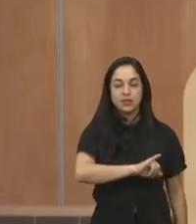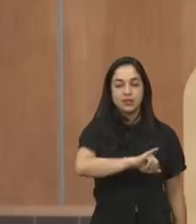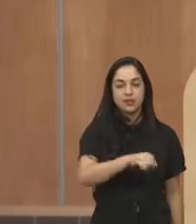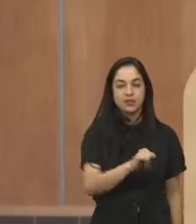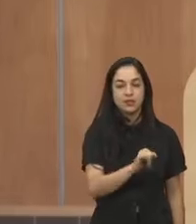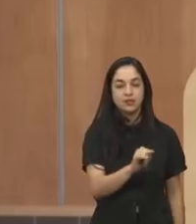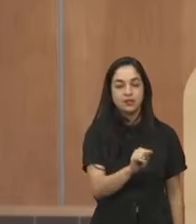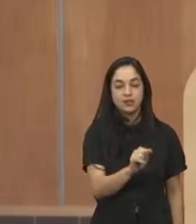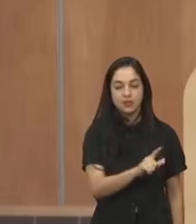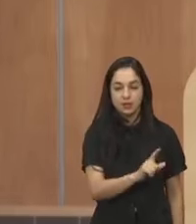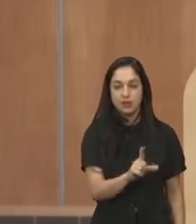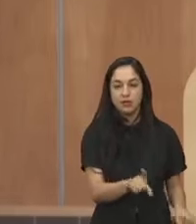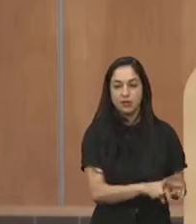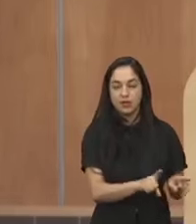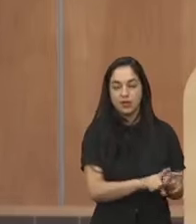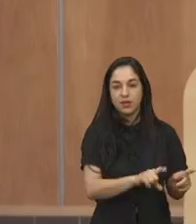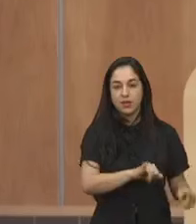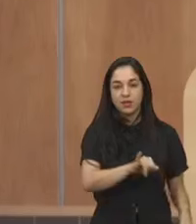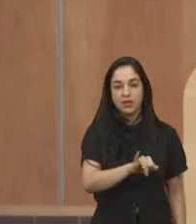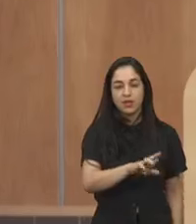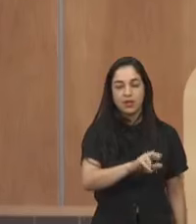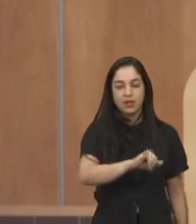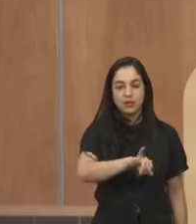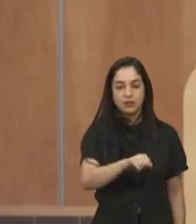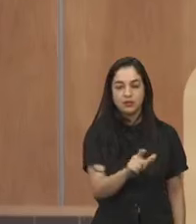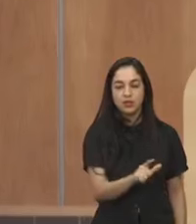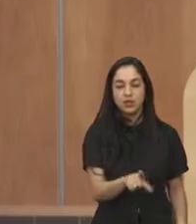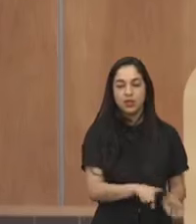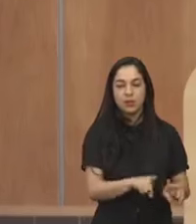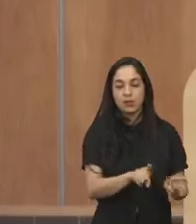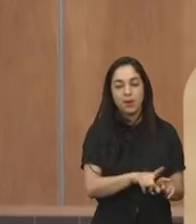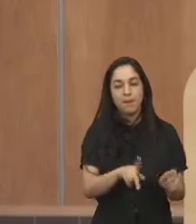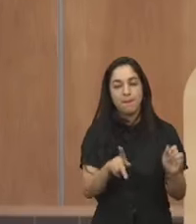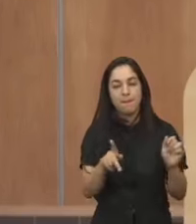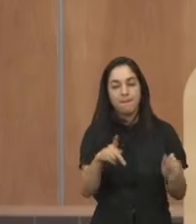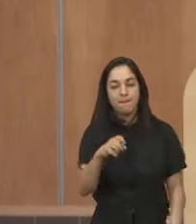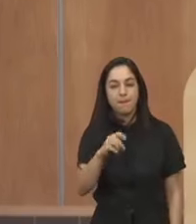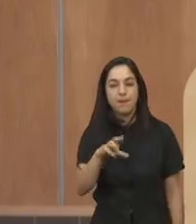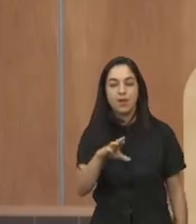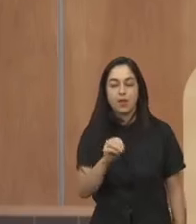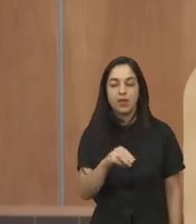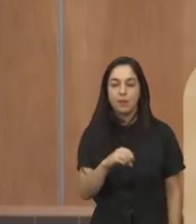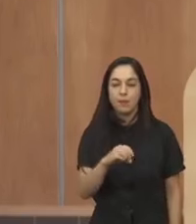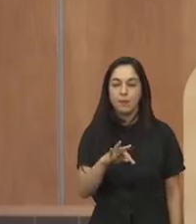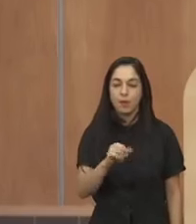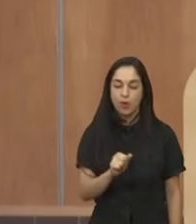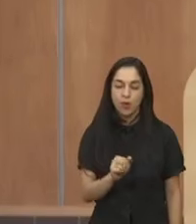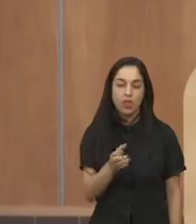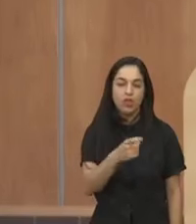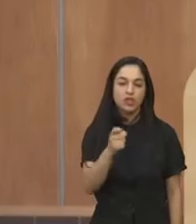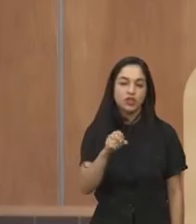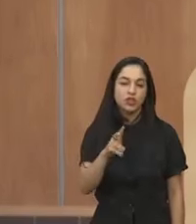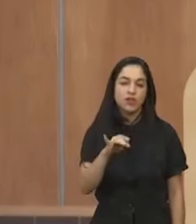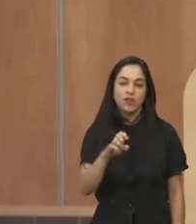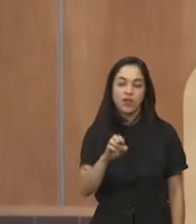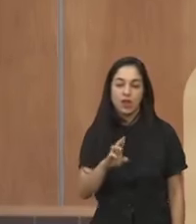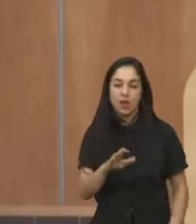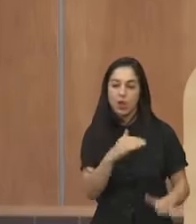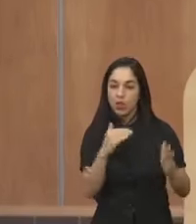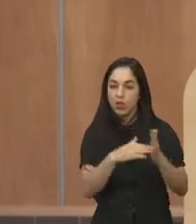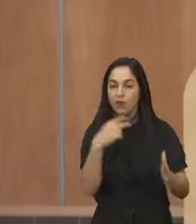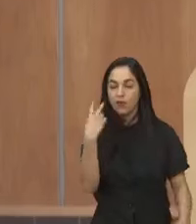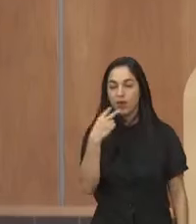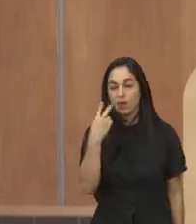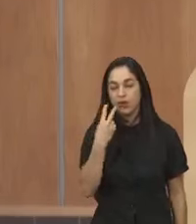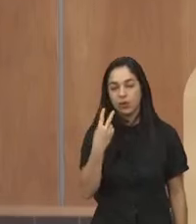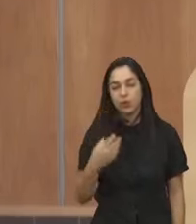JAU, também aqui o Pedro Mota, todos os convidados aí presentes, Xavier, todos os vereadores. É um